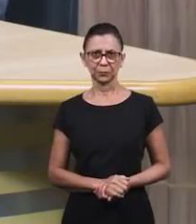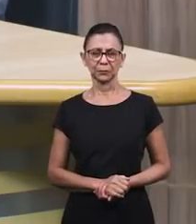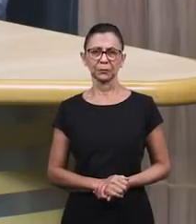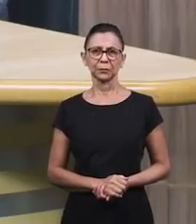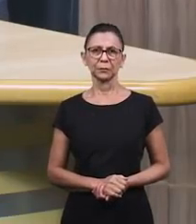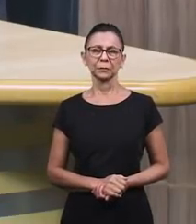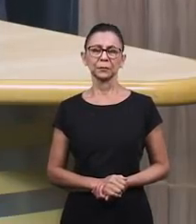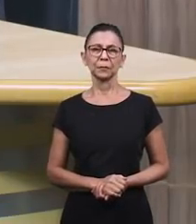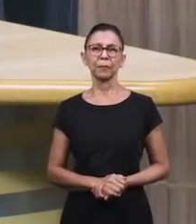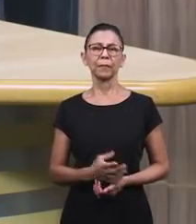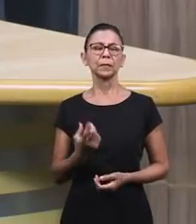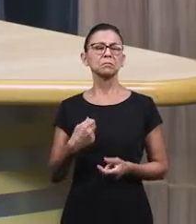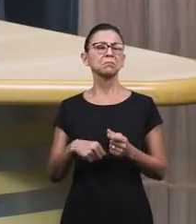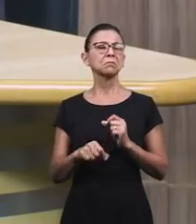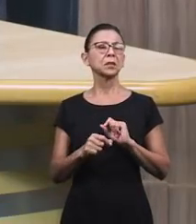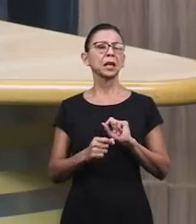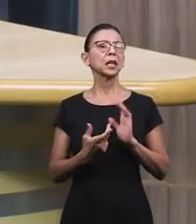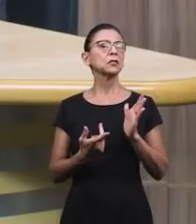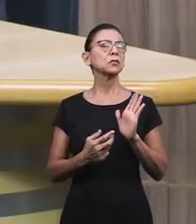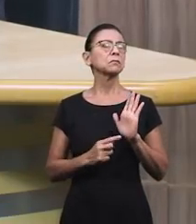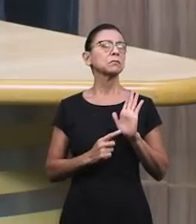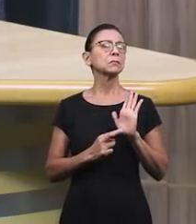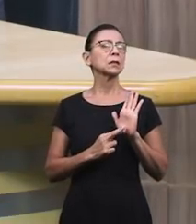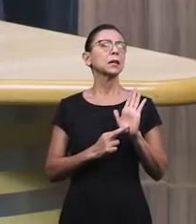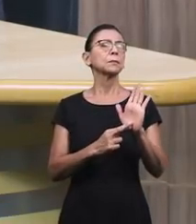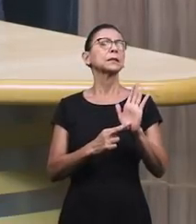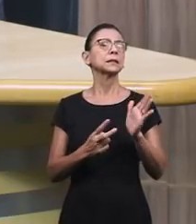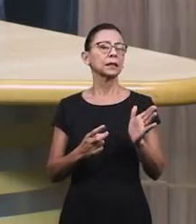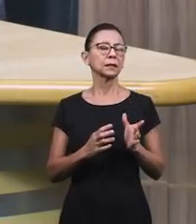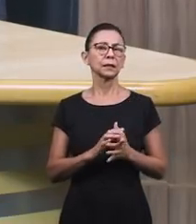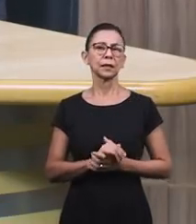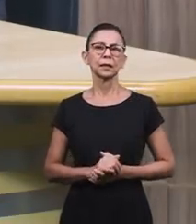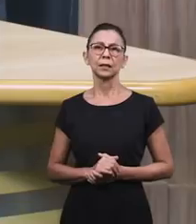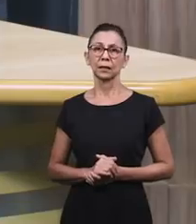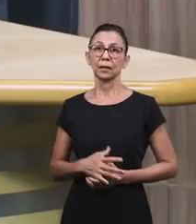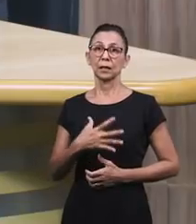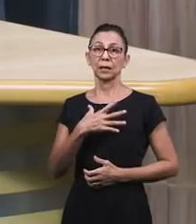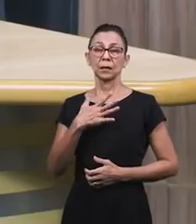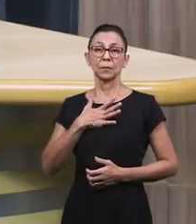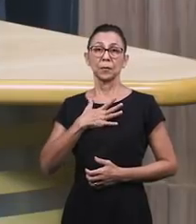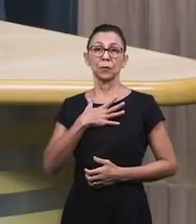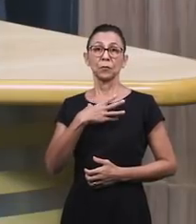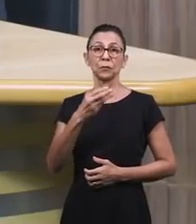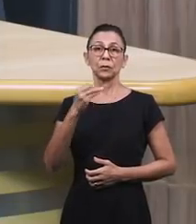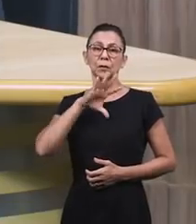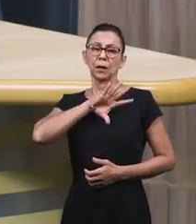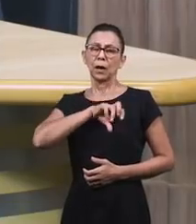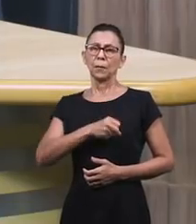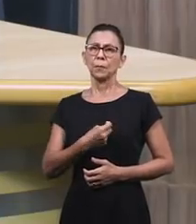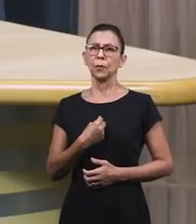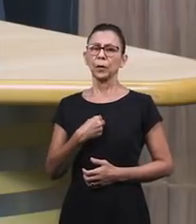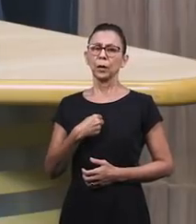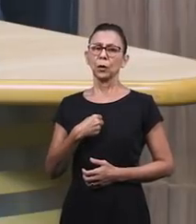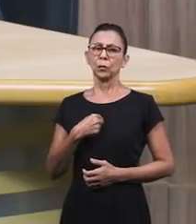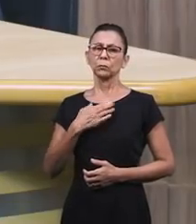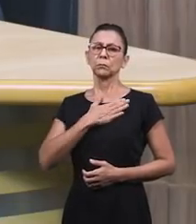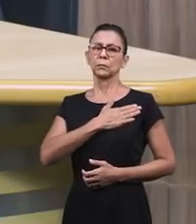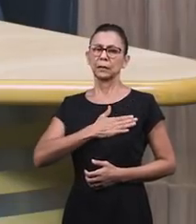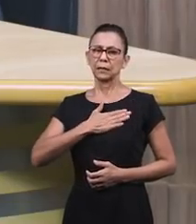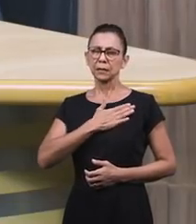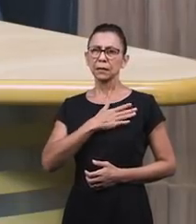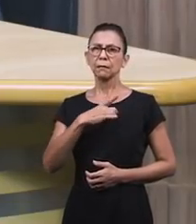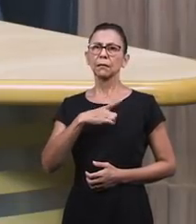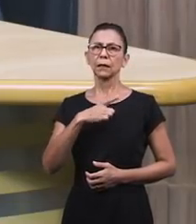está recomendando é o pai. Então a expressão aqui da ênfase ao filho, este é o meu filho amado em quem me comprazo, escutai, a ele ouvir. Mateus